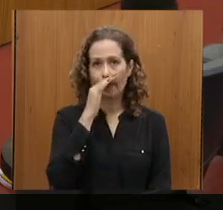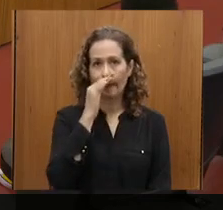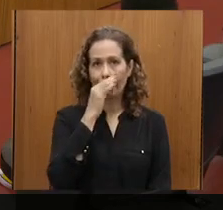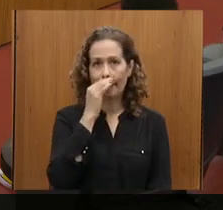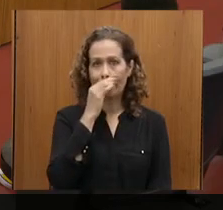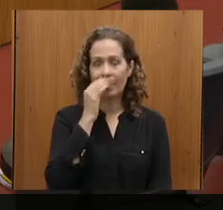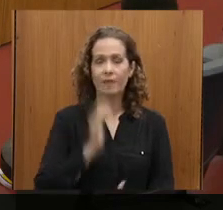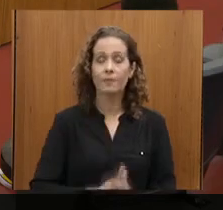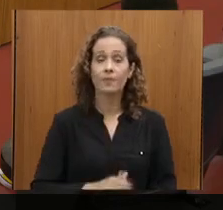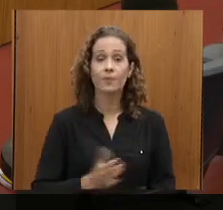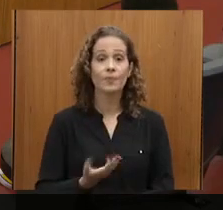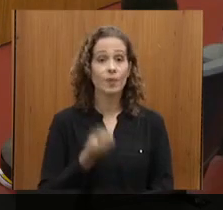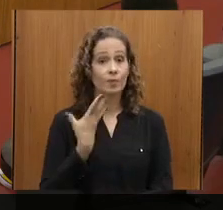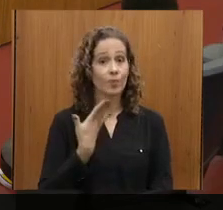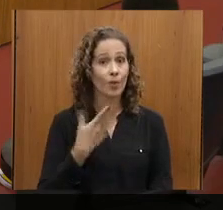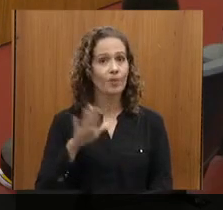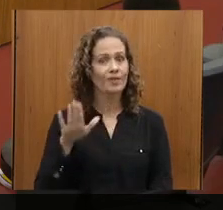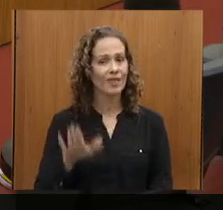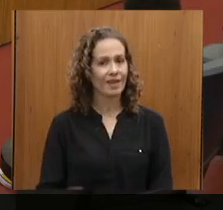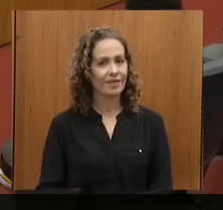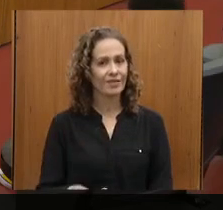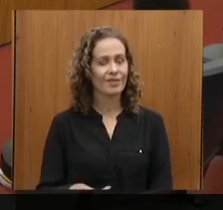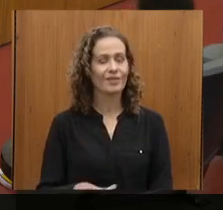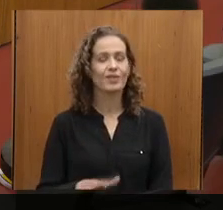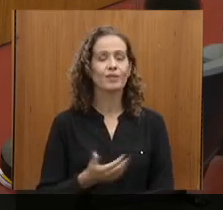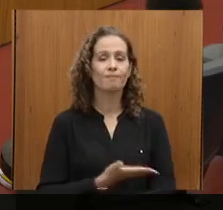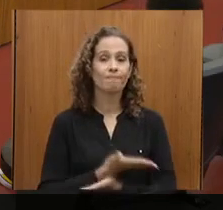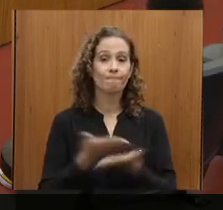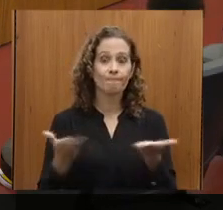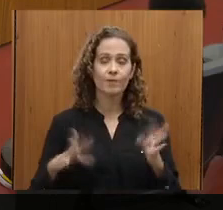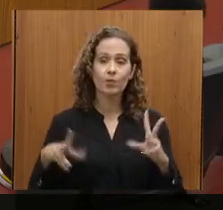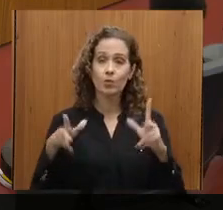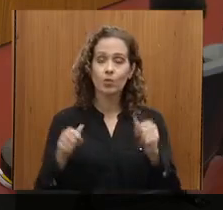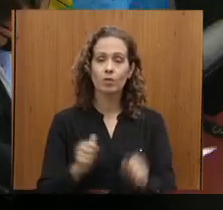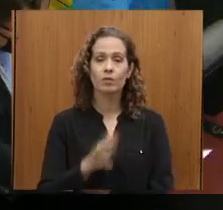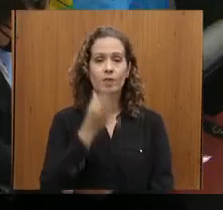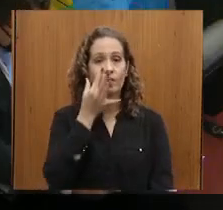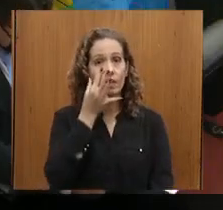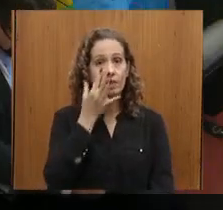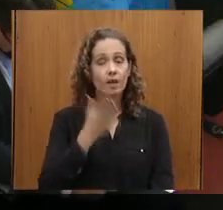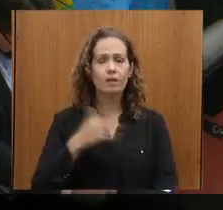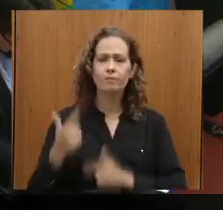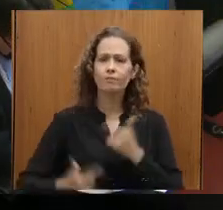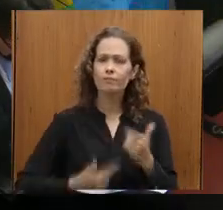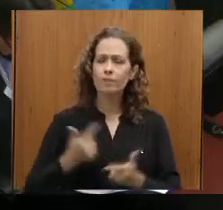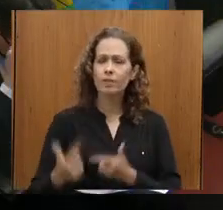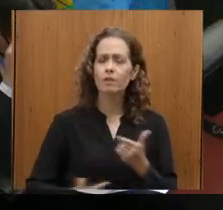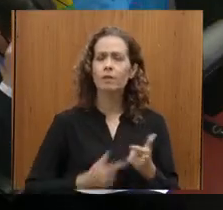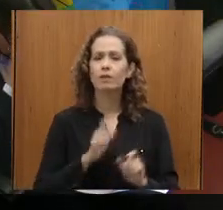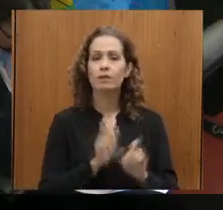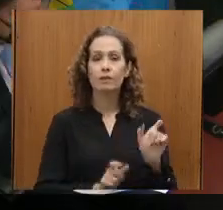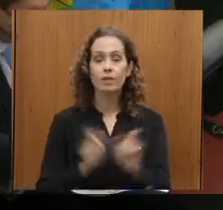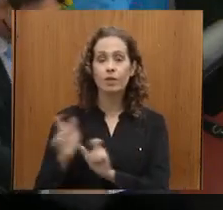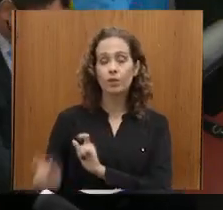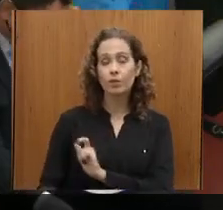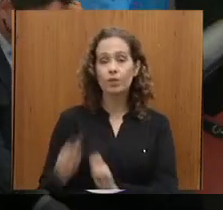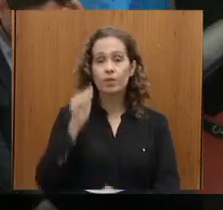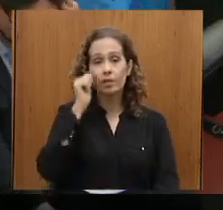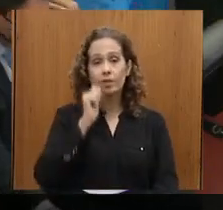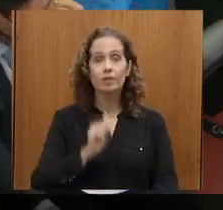Bom dia, boa tarde para todas as pessoas aqui presentes, trabalhadores, trabalhadoras,